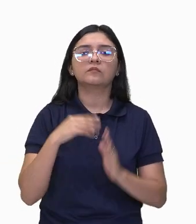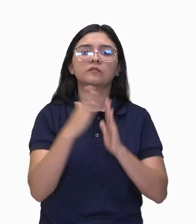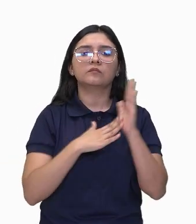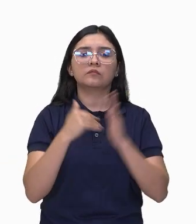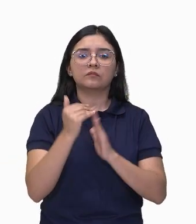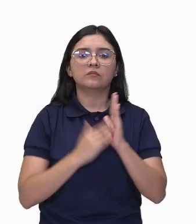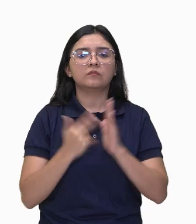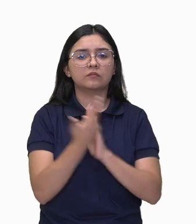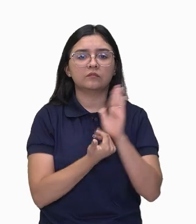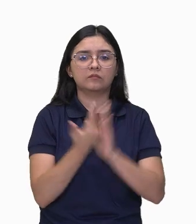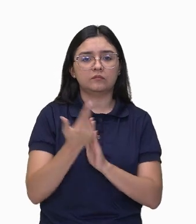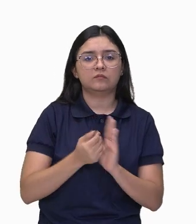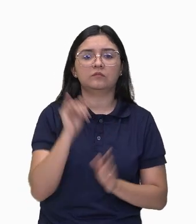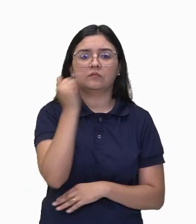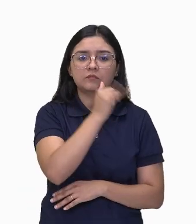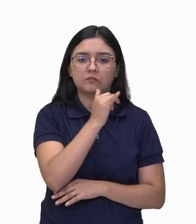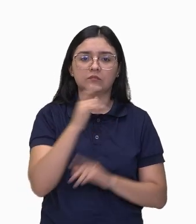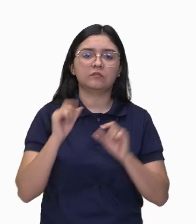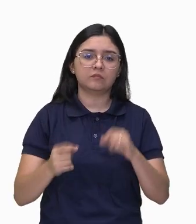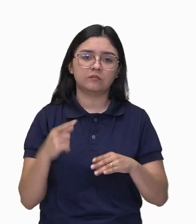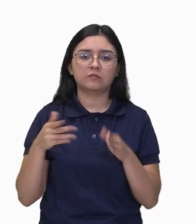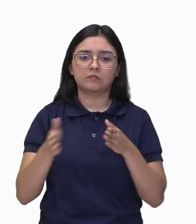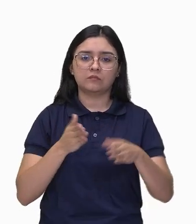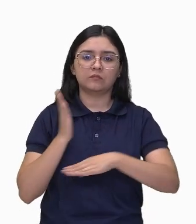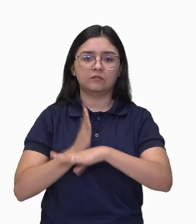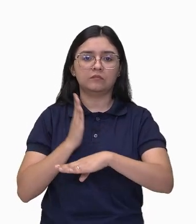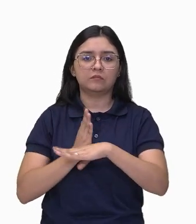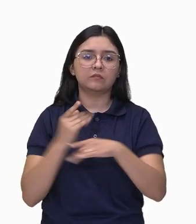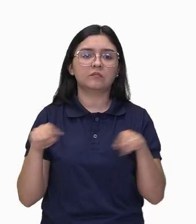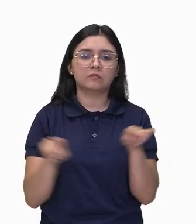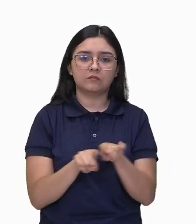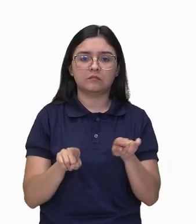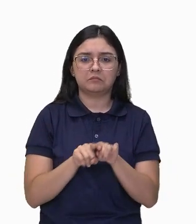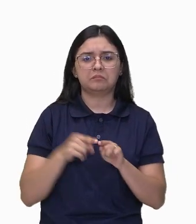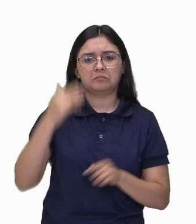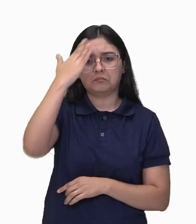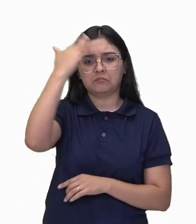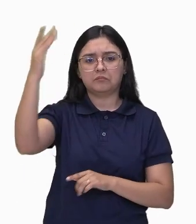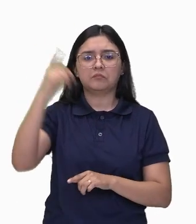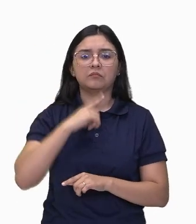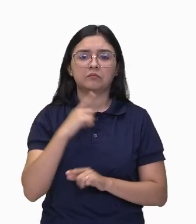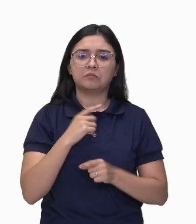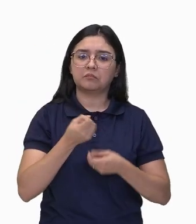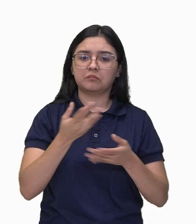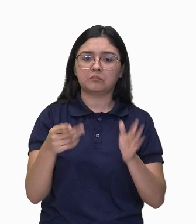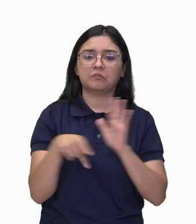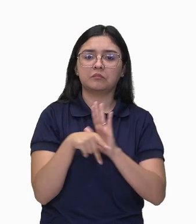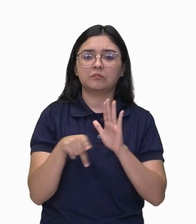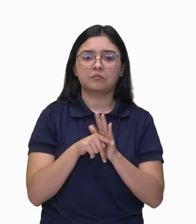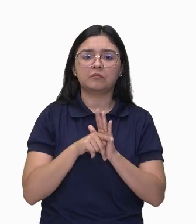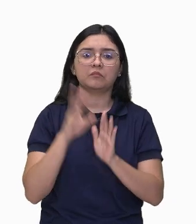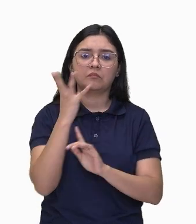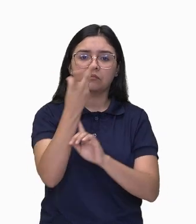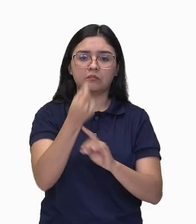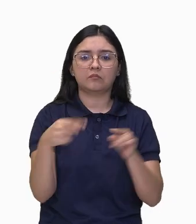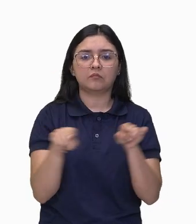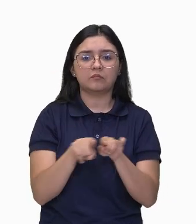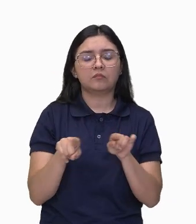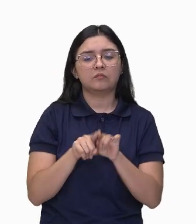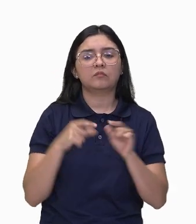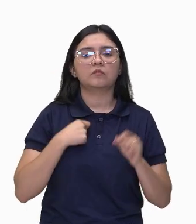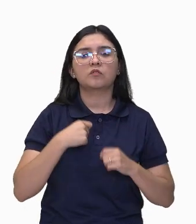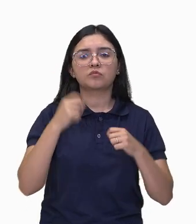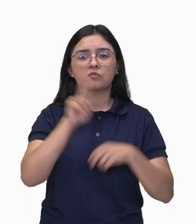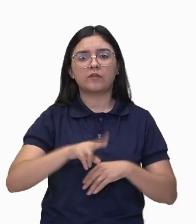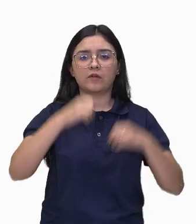mais revolucionário artista do Barroco, reconhecido pela grande expressividade de suas obras e pelo espetacular contraste entre